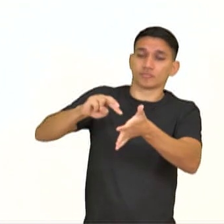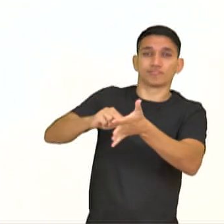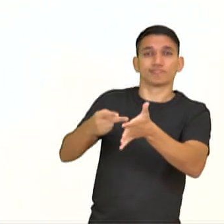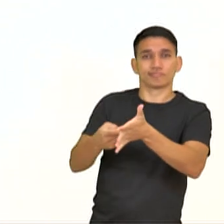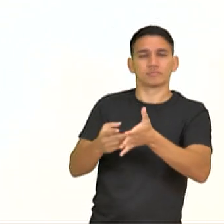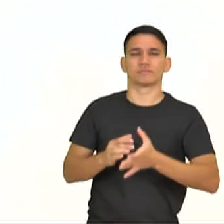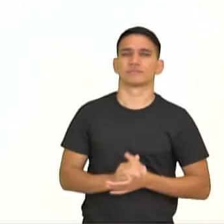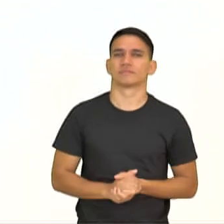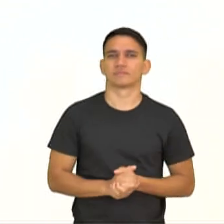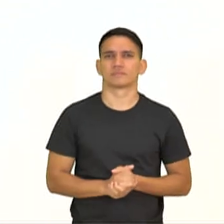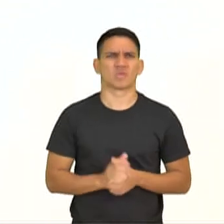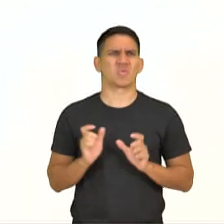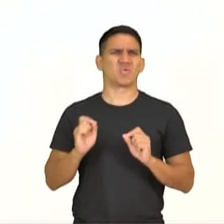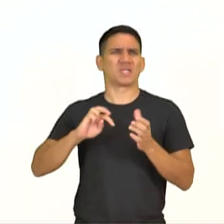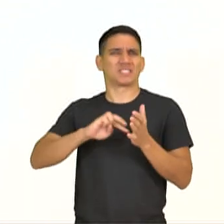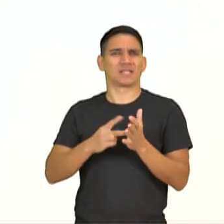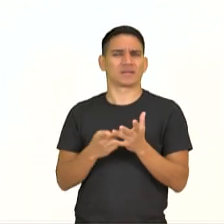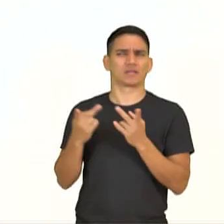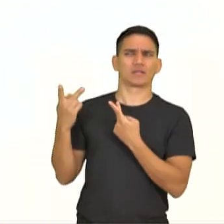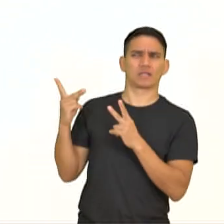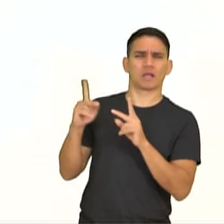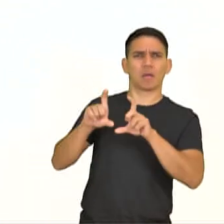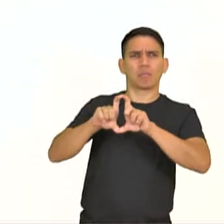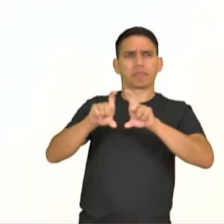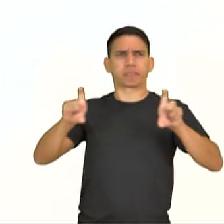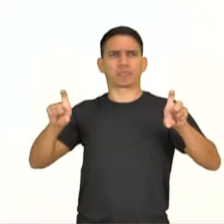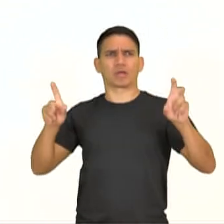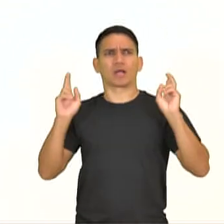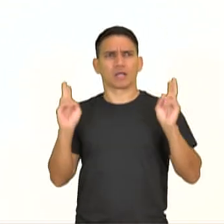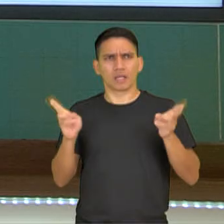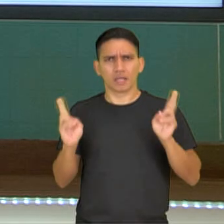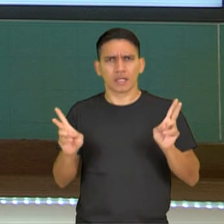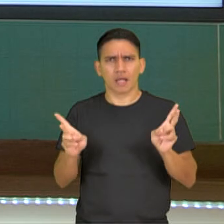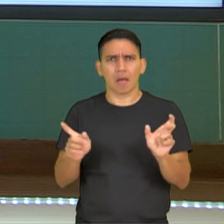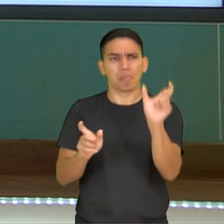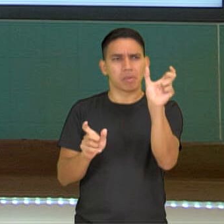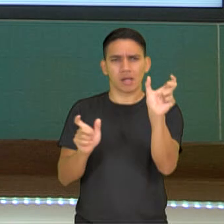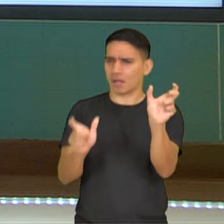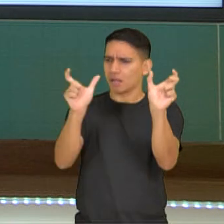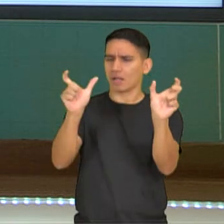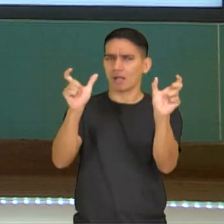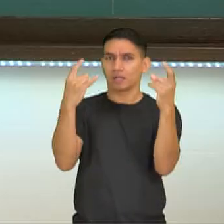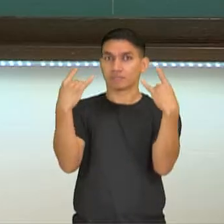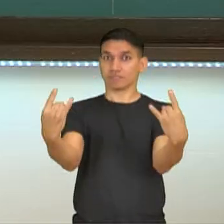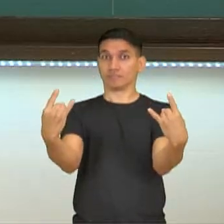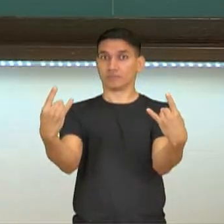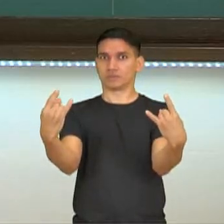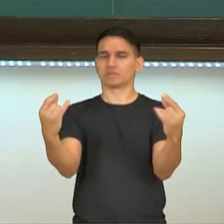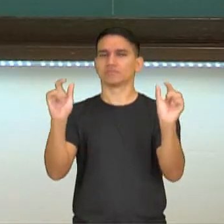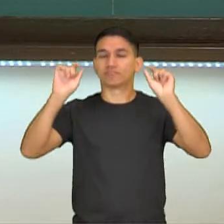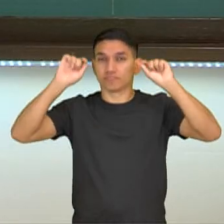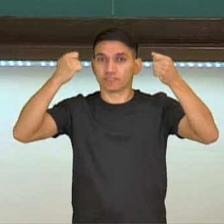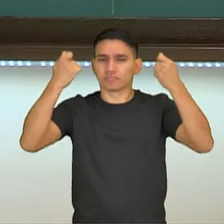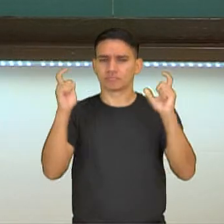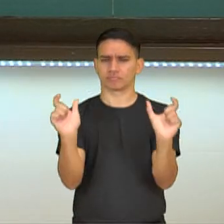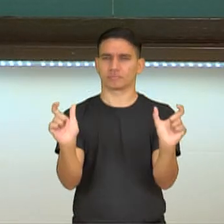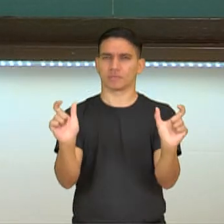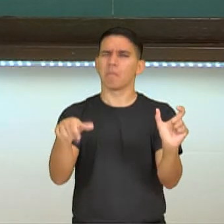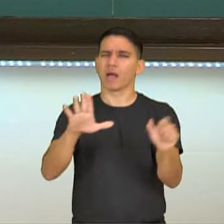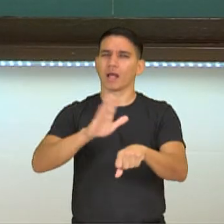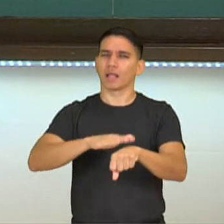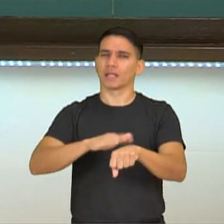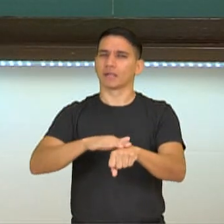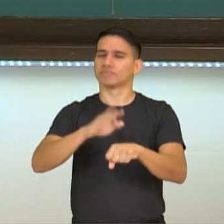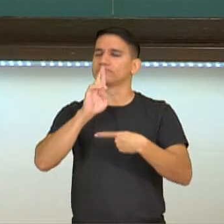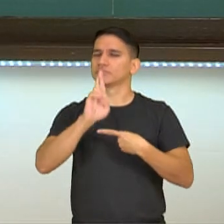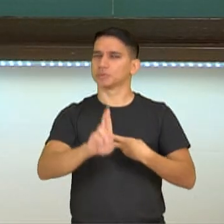O que existe de semelhante na escrita dessas palavras que estão sublinhadas e em negrito? Mais um tempinho para